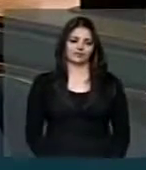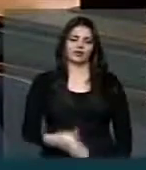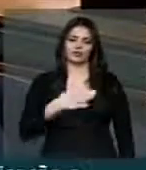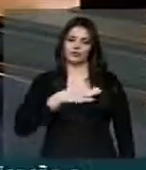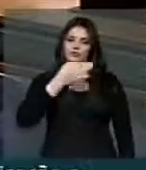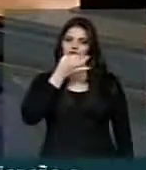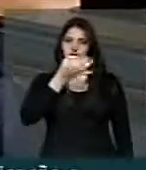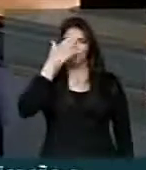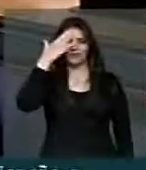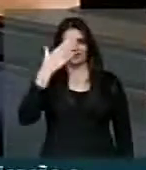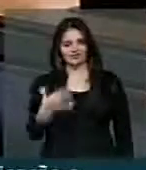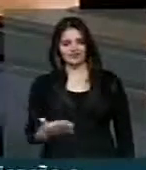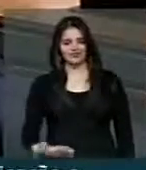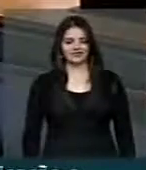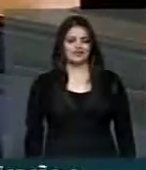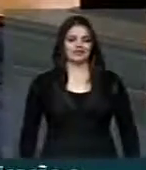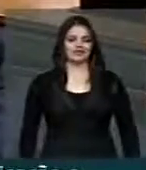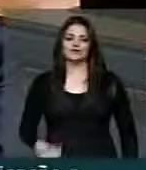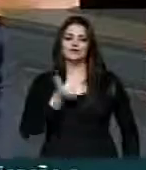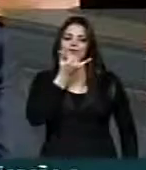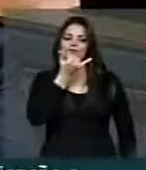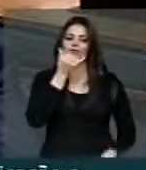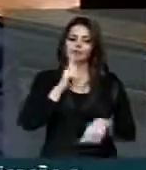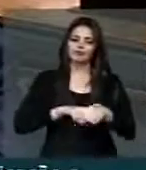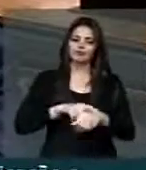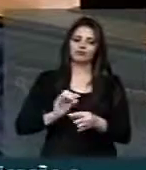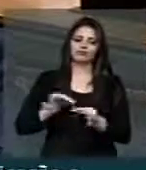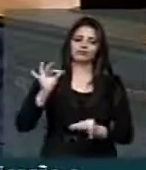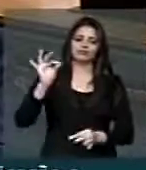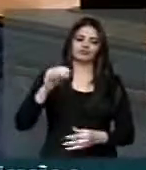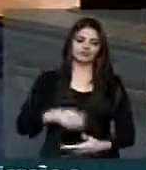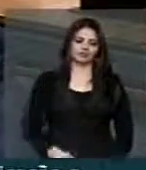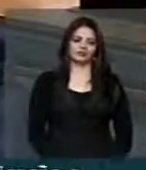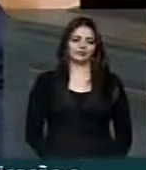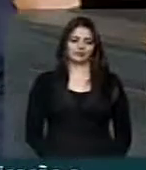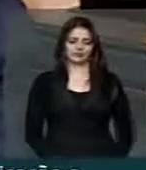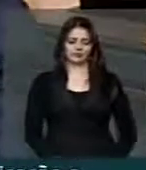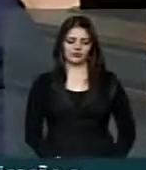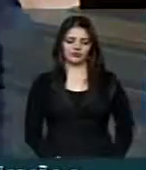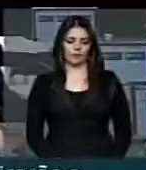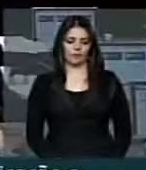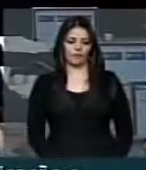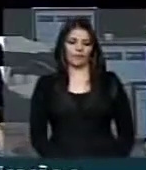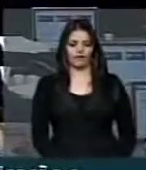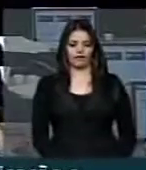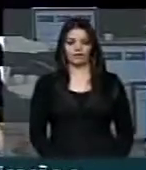eu agradeço e peço desculpa que avancei um pouquinho no tempo. Muito obrigado. Muito obrigado.